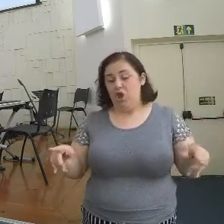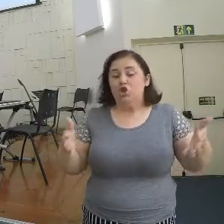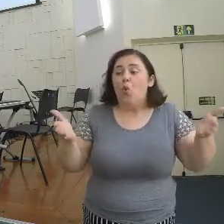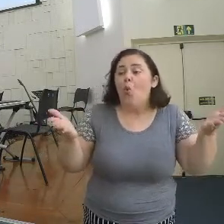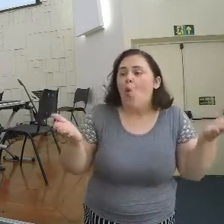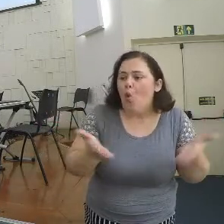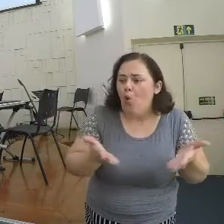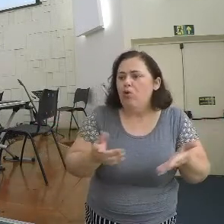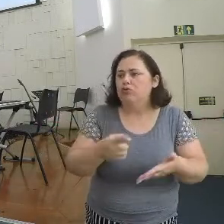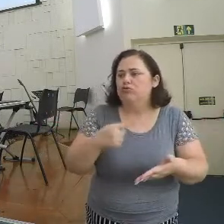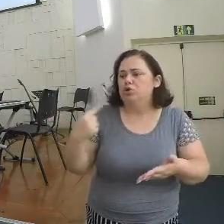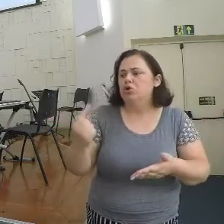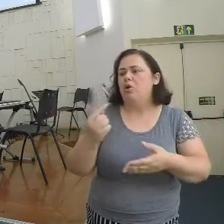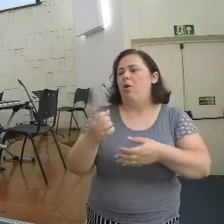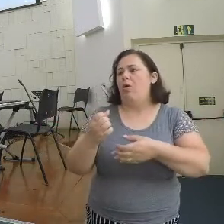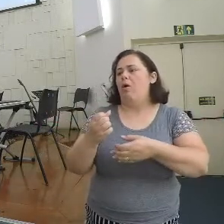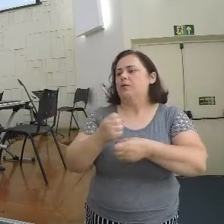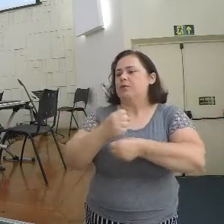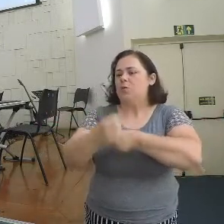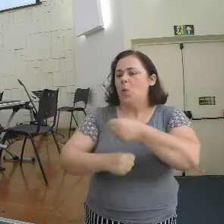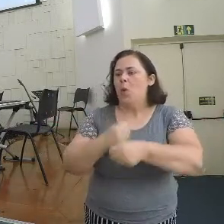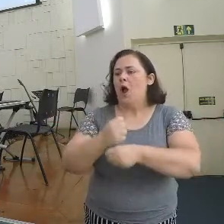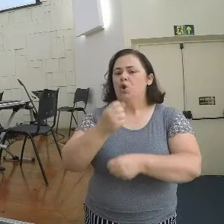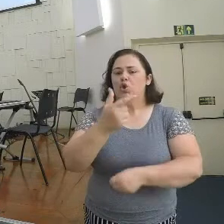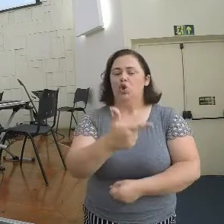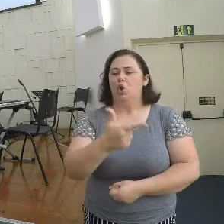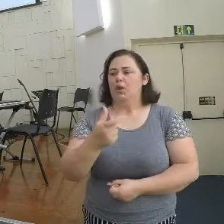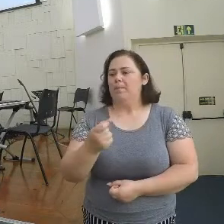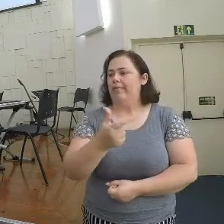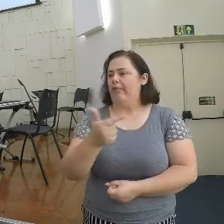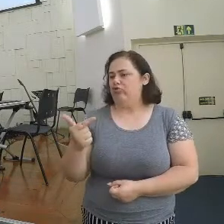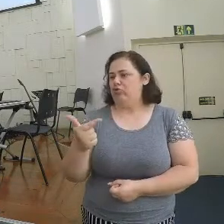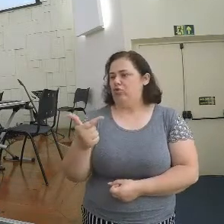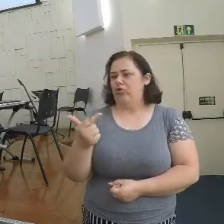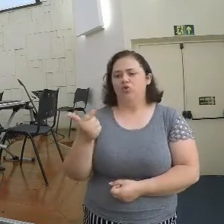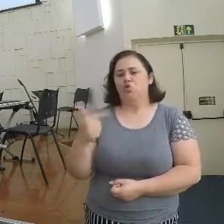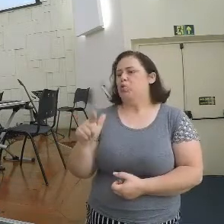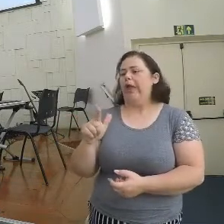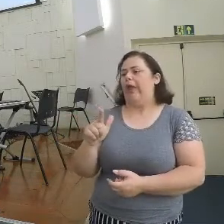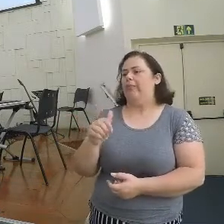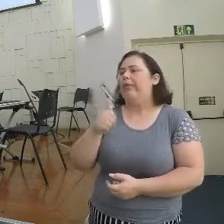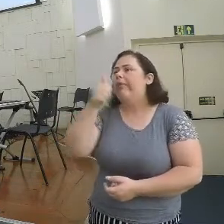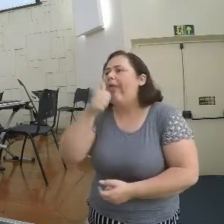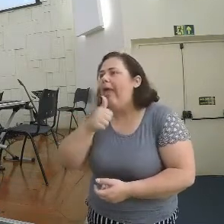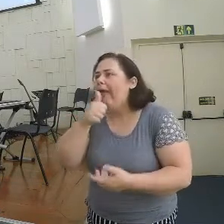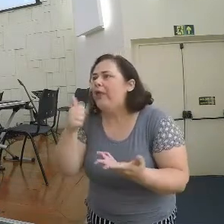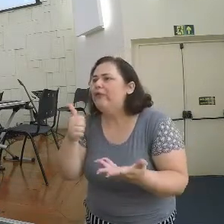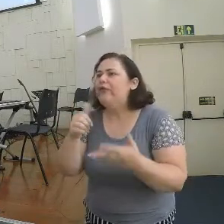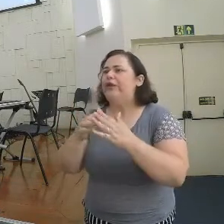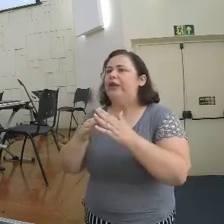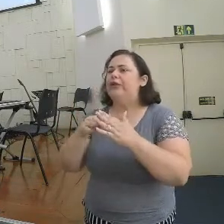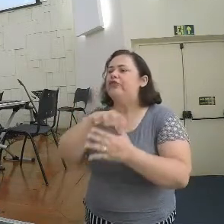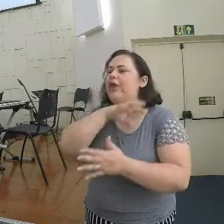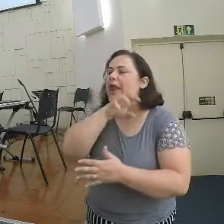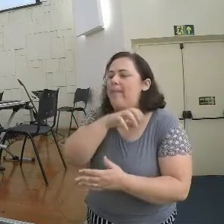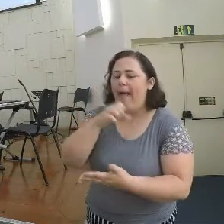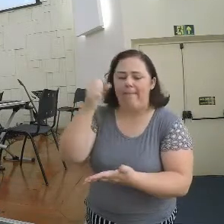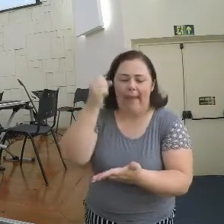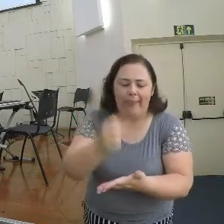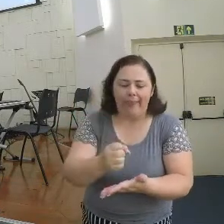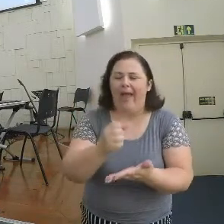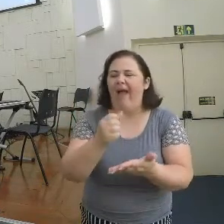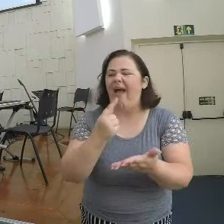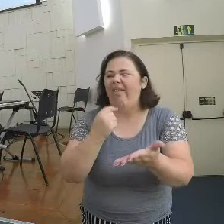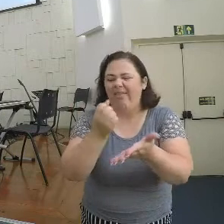21, atender a aspectos civis ou até penais dos